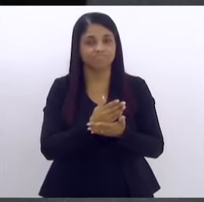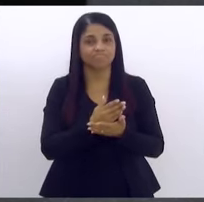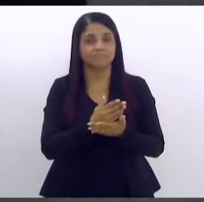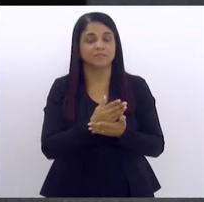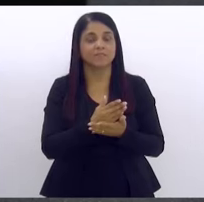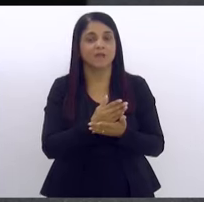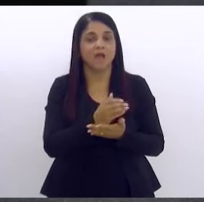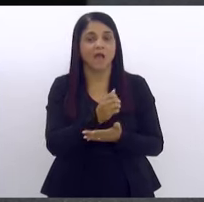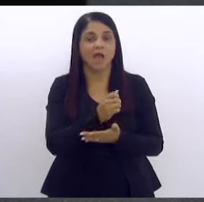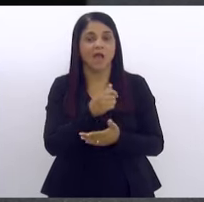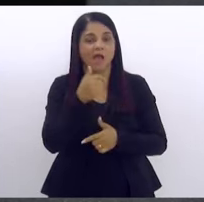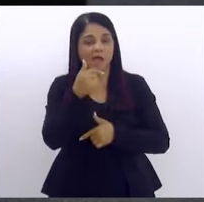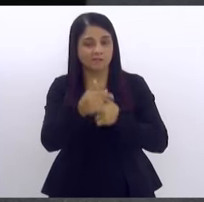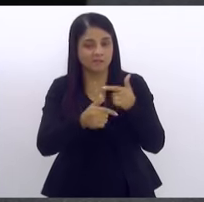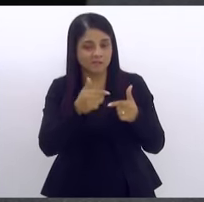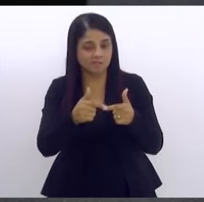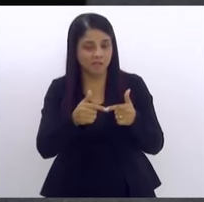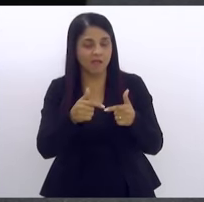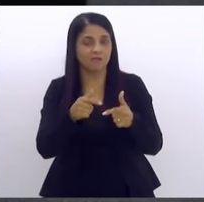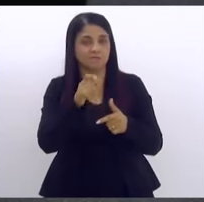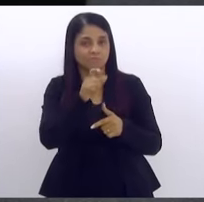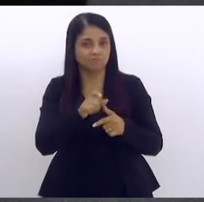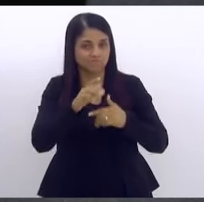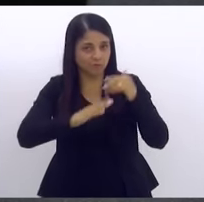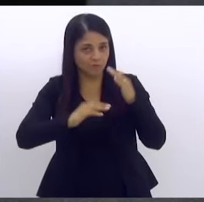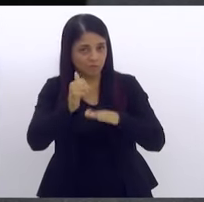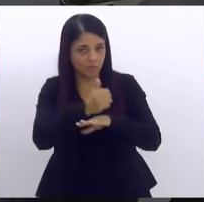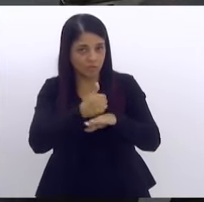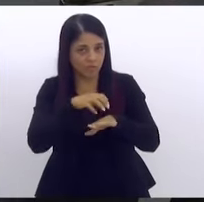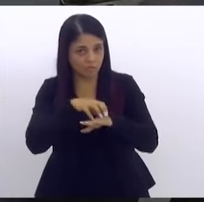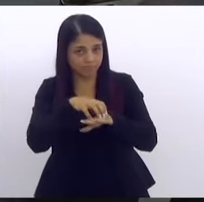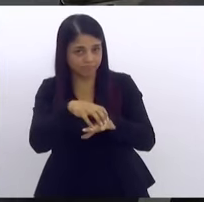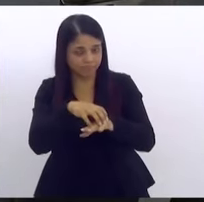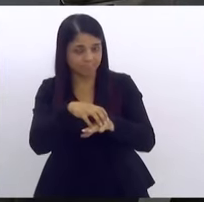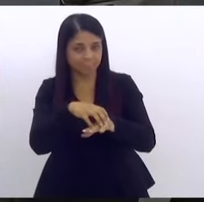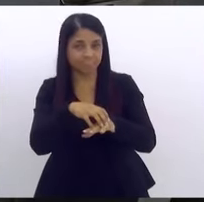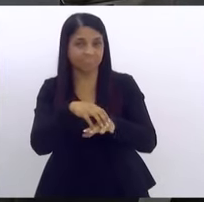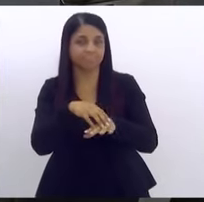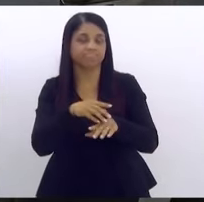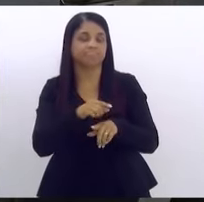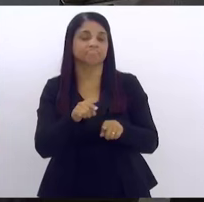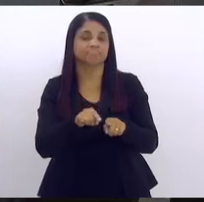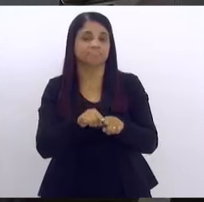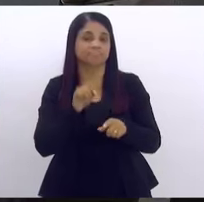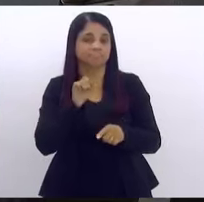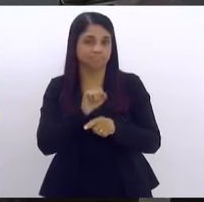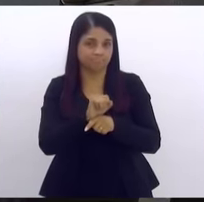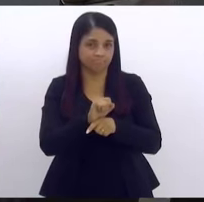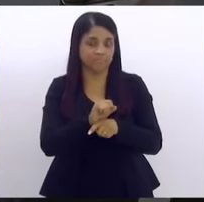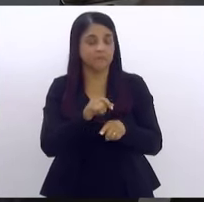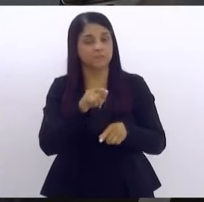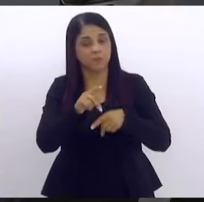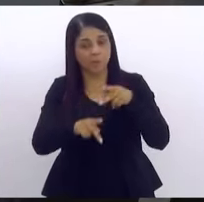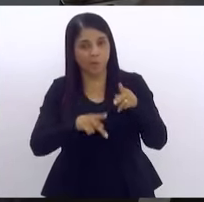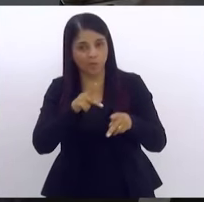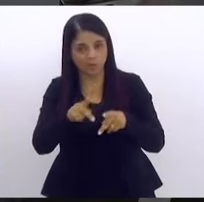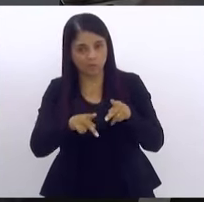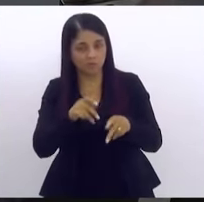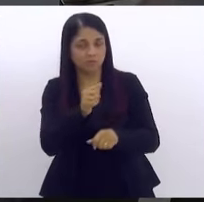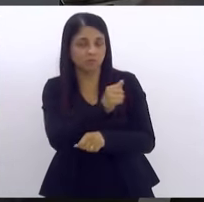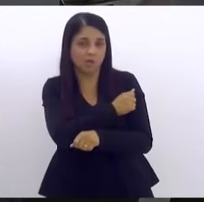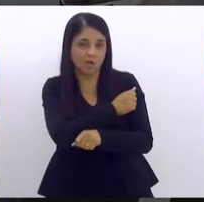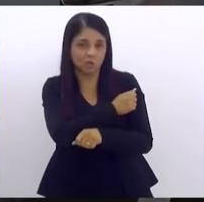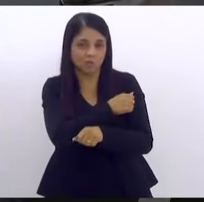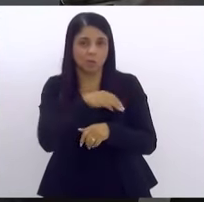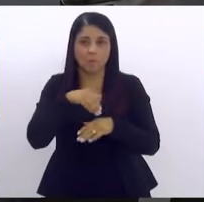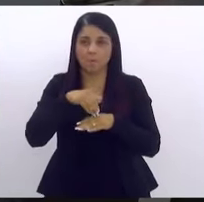muitas pessoas que trabalham nesse transporte teriam que deixar de trabalhar, e também a população de estudante, mais